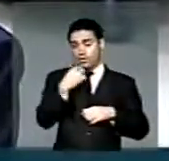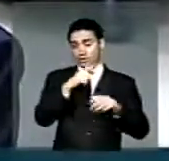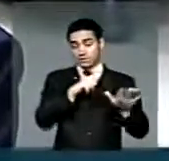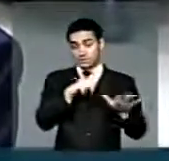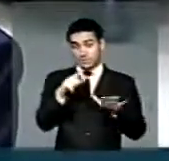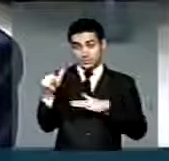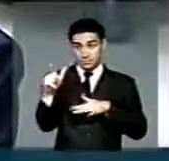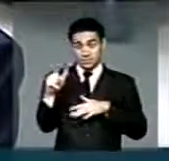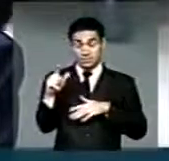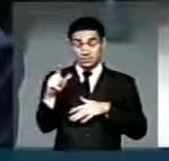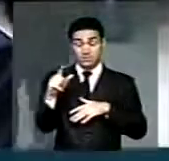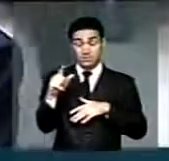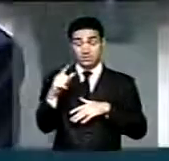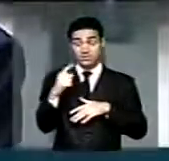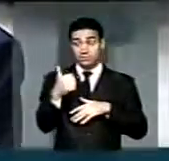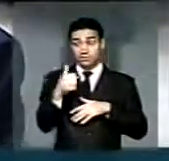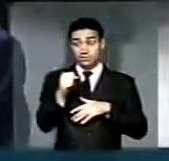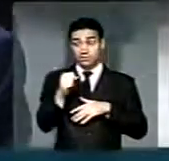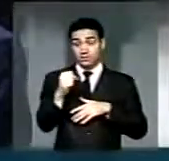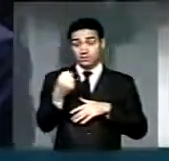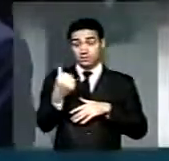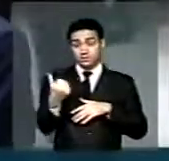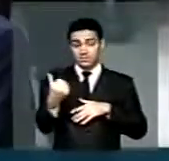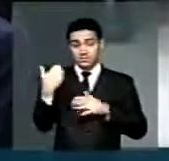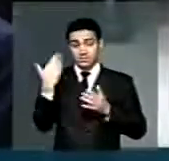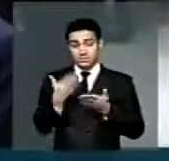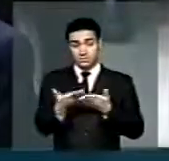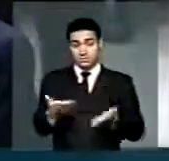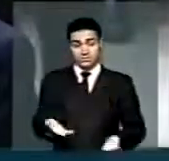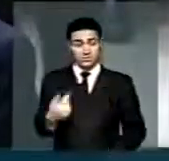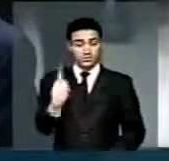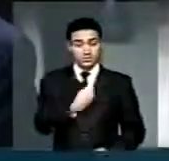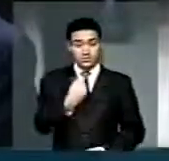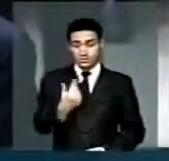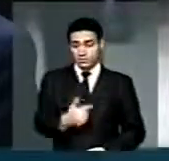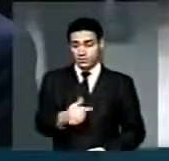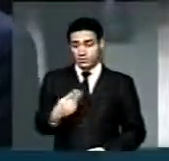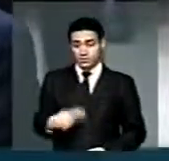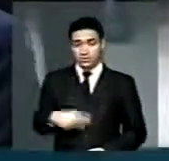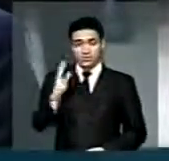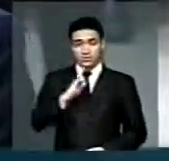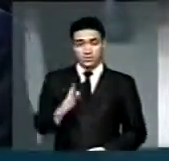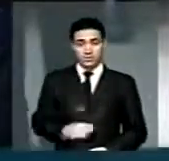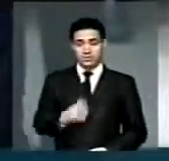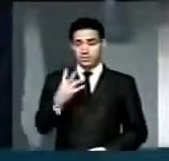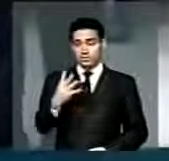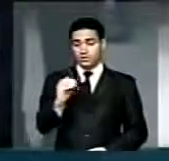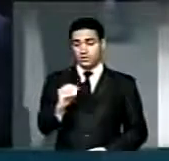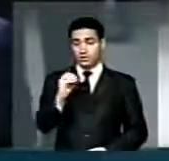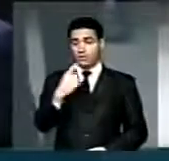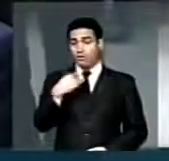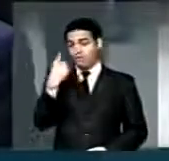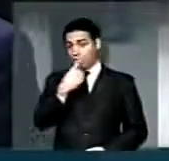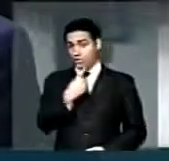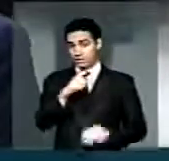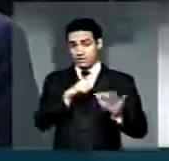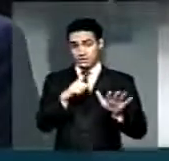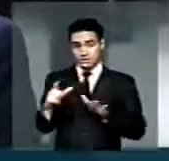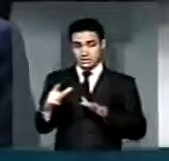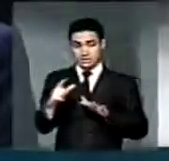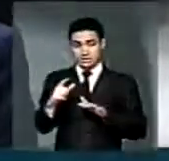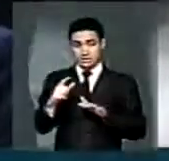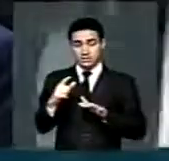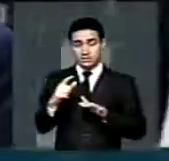em 1886. E até hoje, nós não temos no Brasil as 40 horas semanais. O Brasil